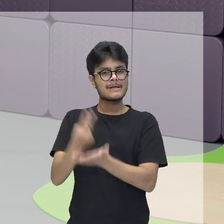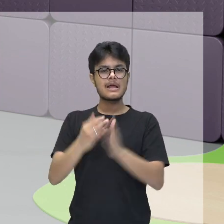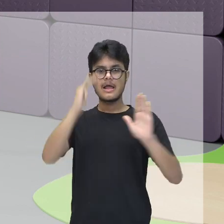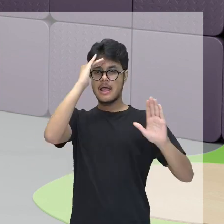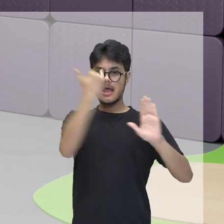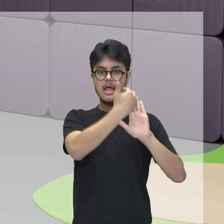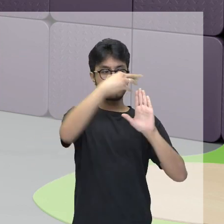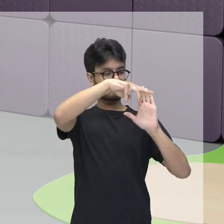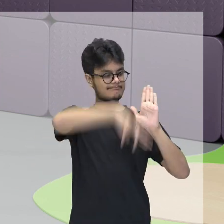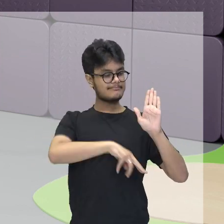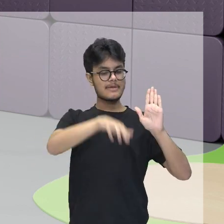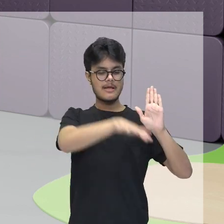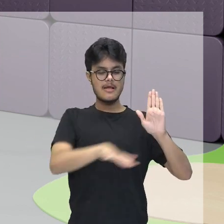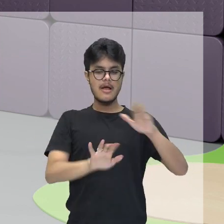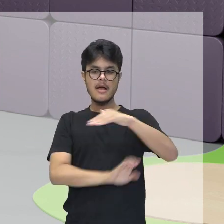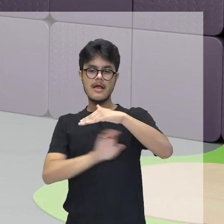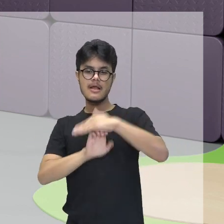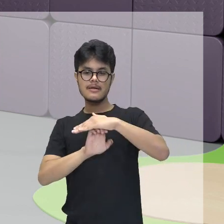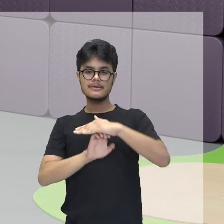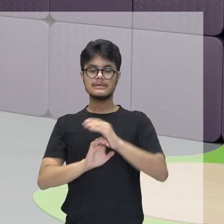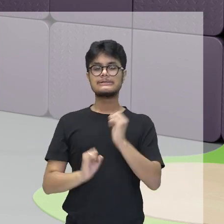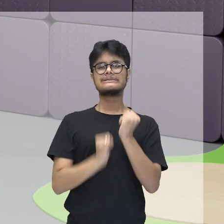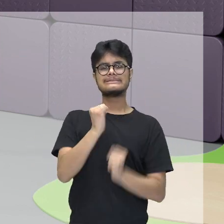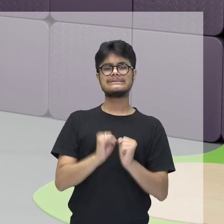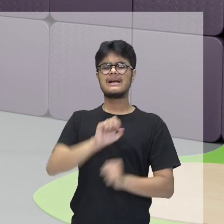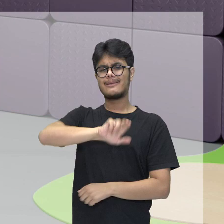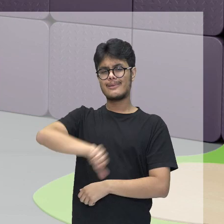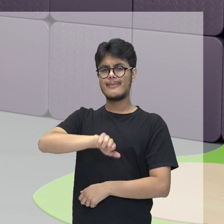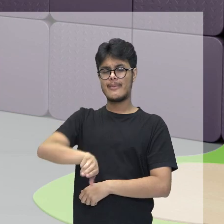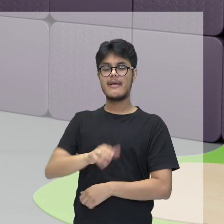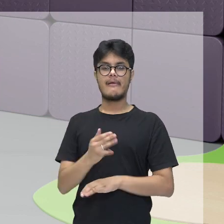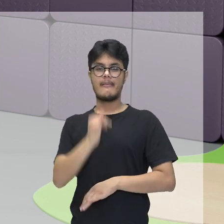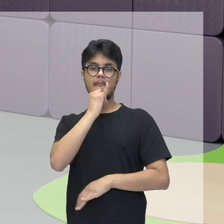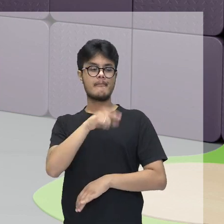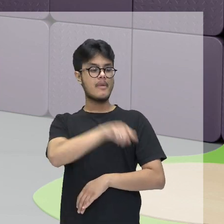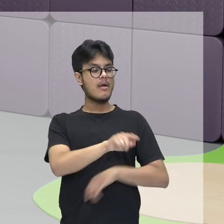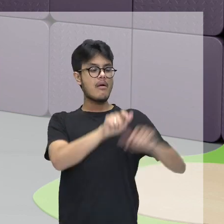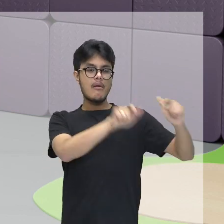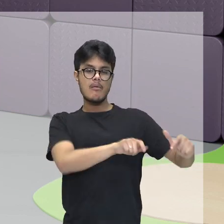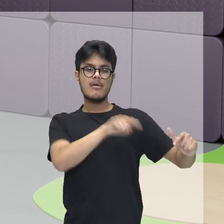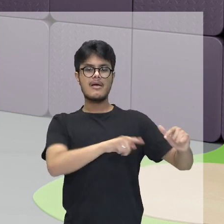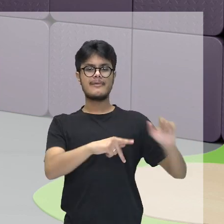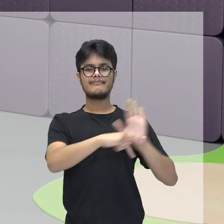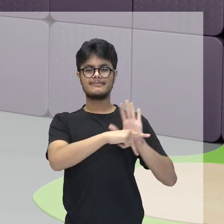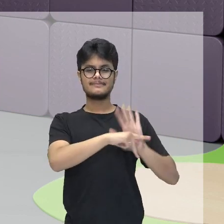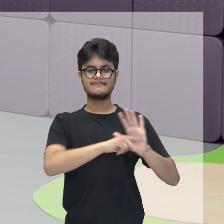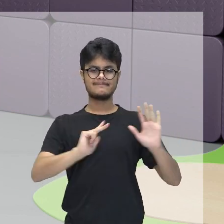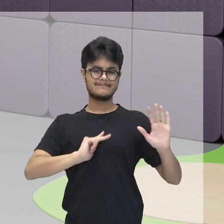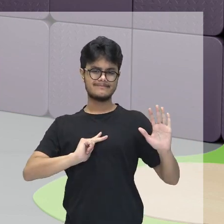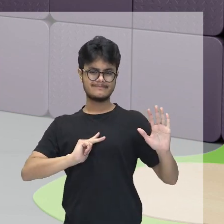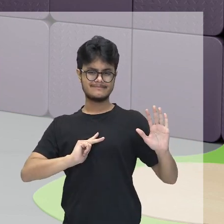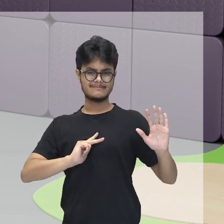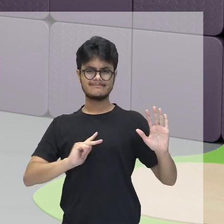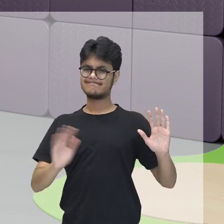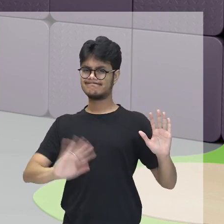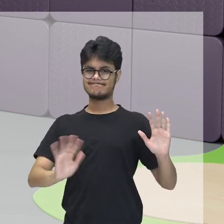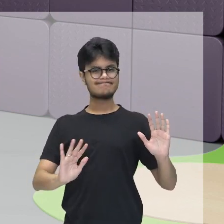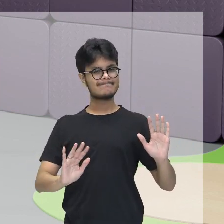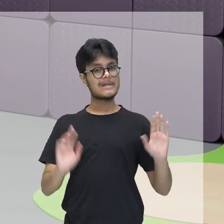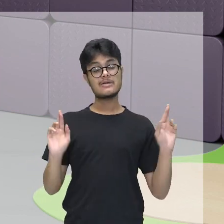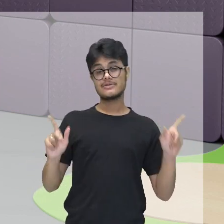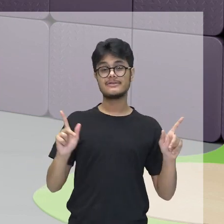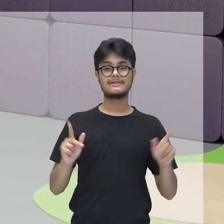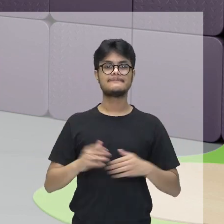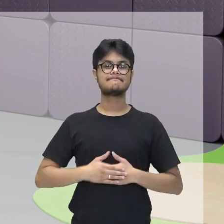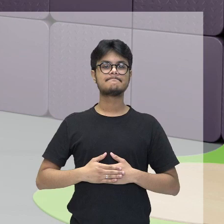né, da indústria, e não era mais somente uma atividade pessoal, uma atividade artesanal.